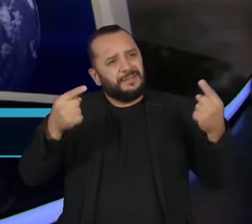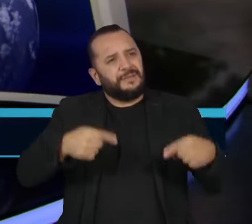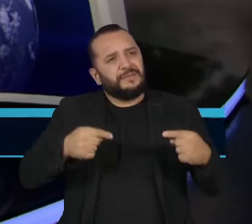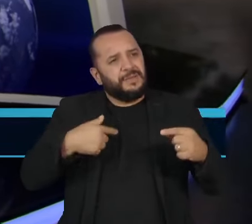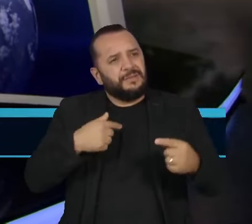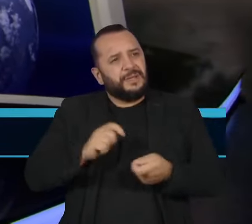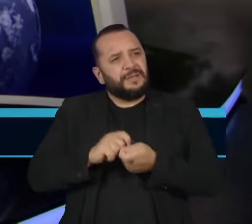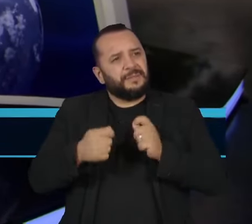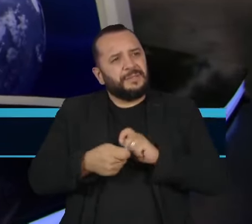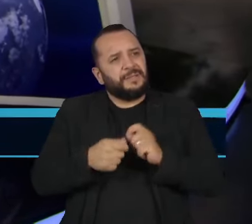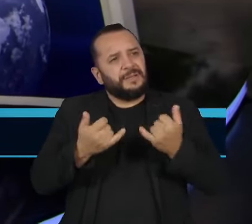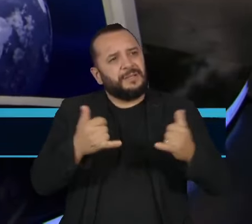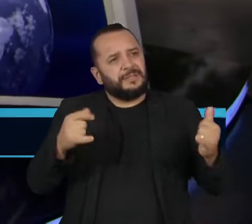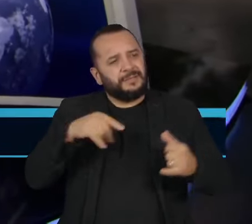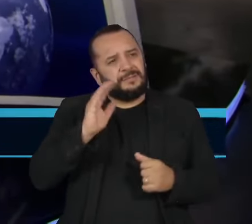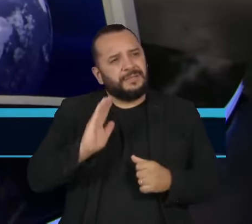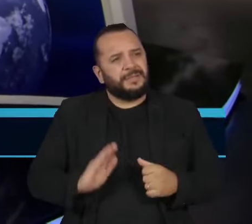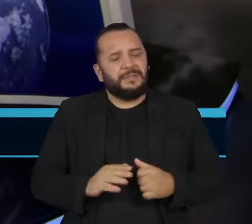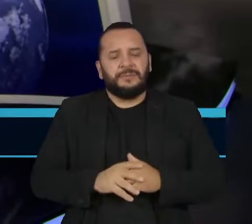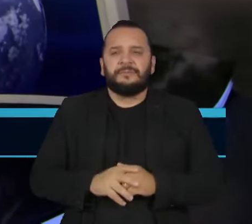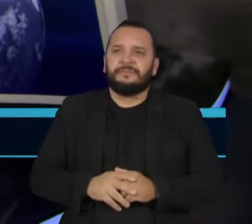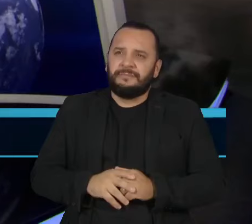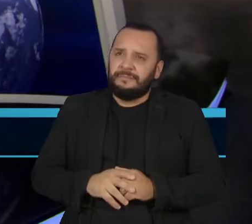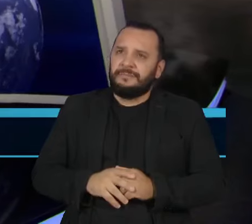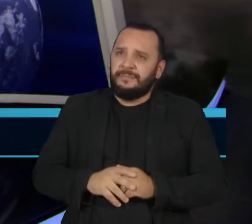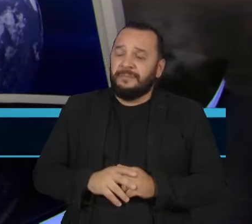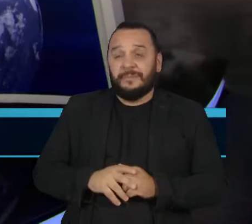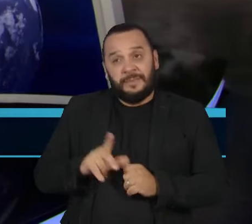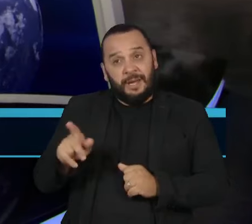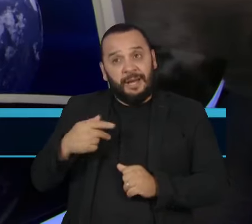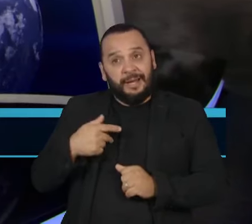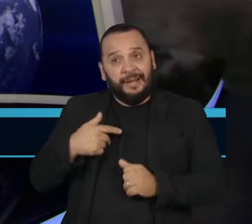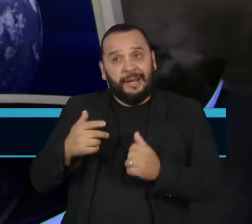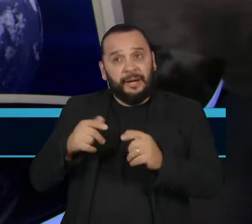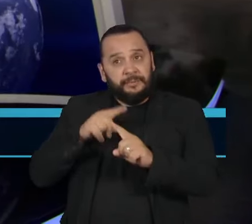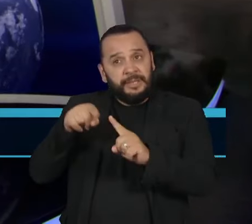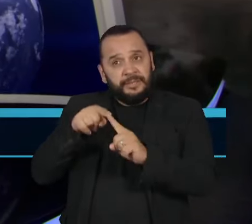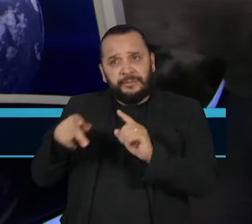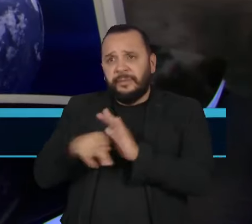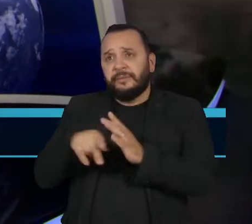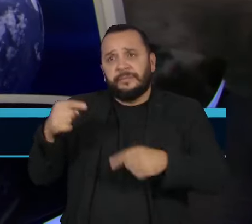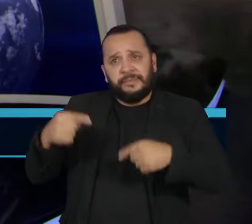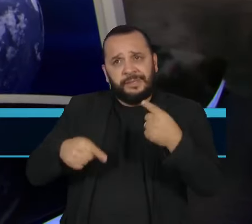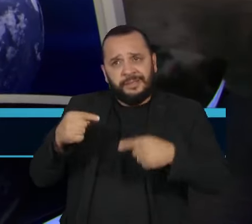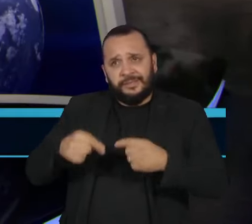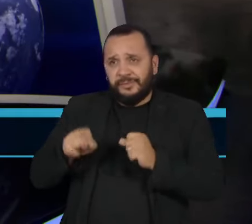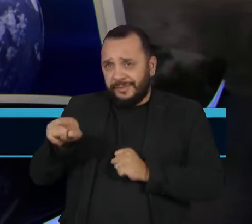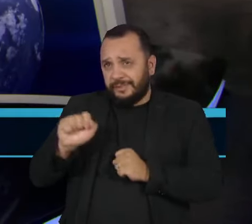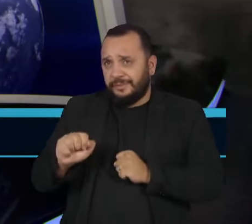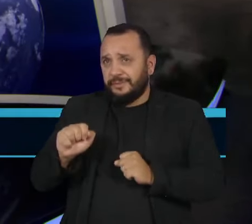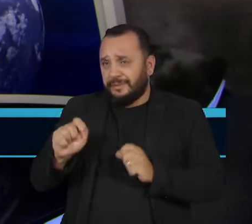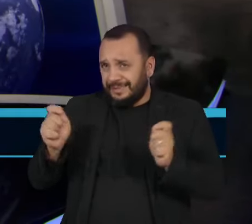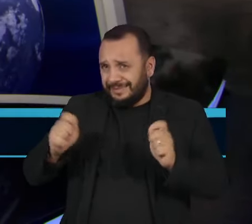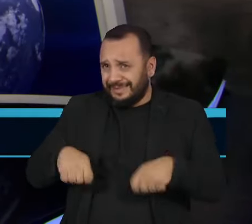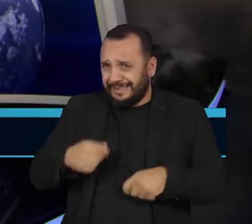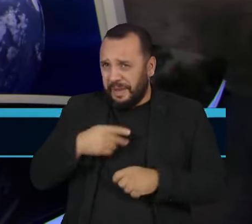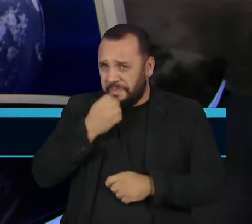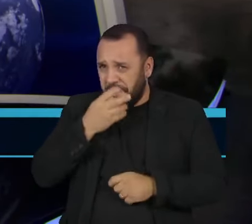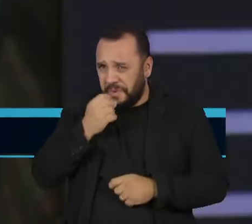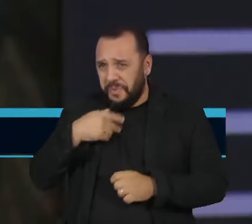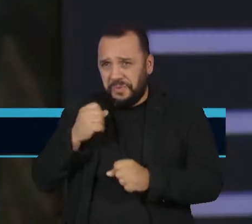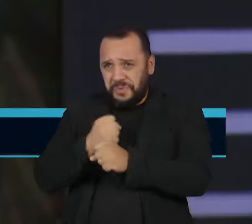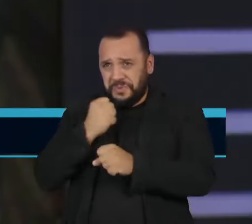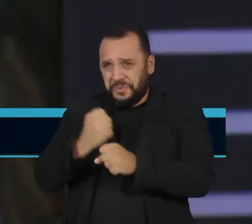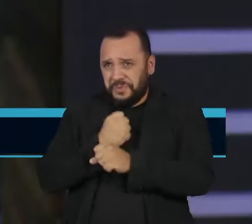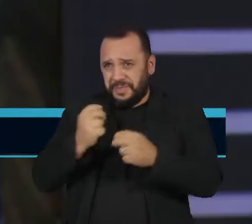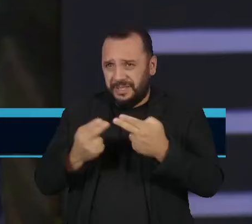no Brasil? A viabilidade é vontade política, não é? O que você deve discutir é o seguinte, se vale a pena. Mas essa